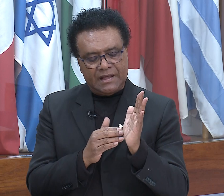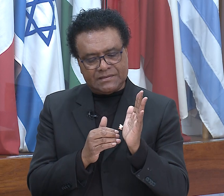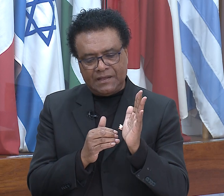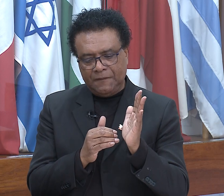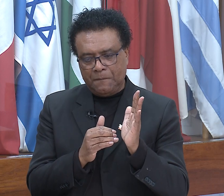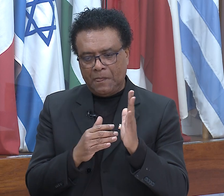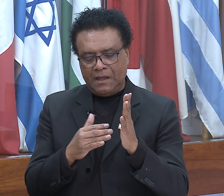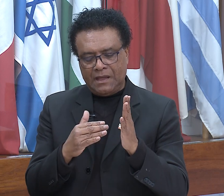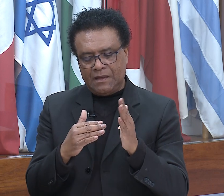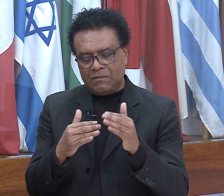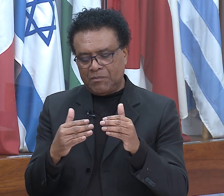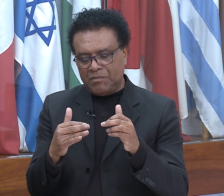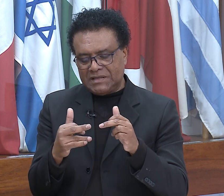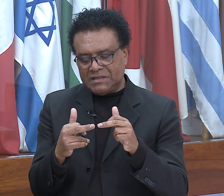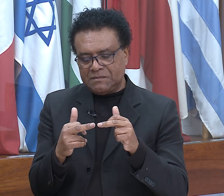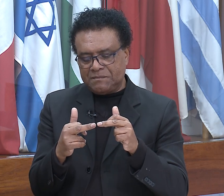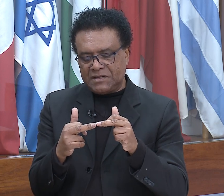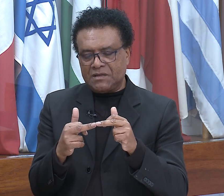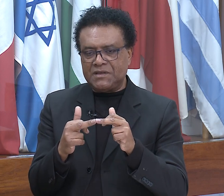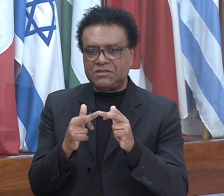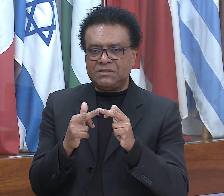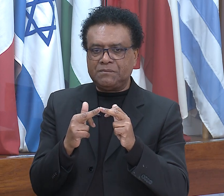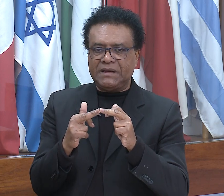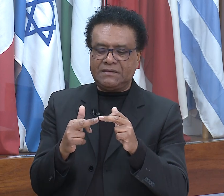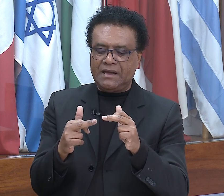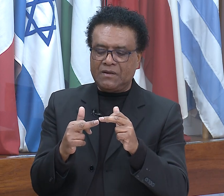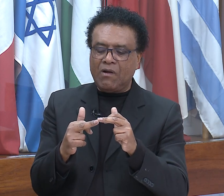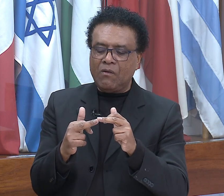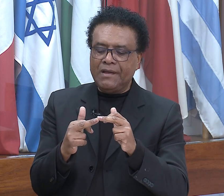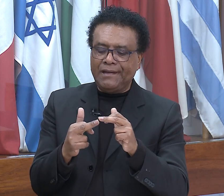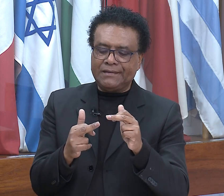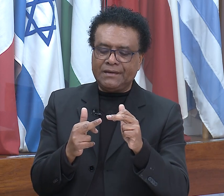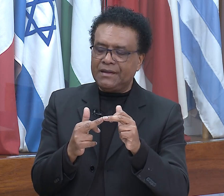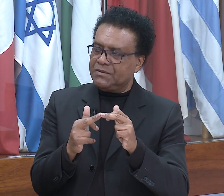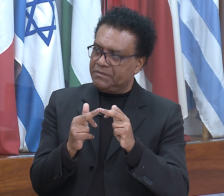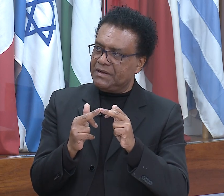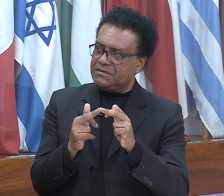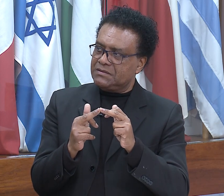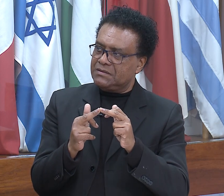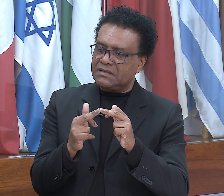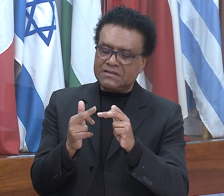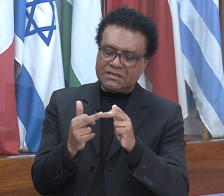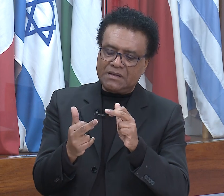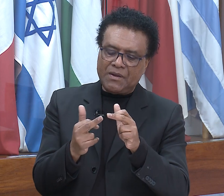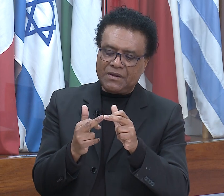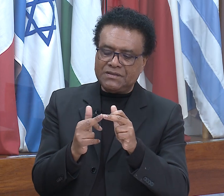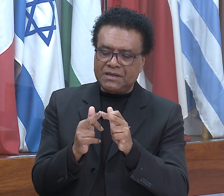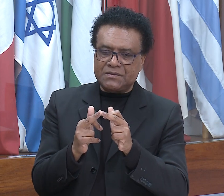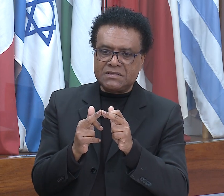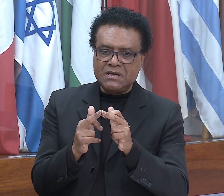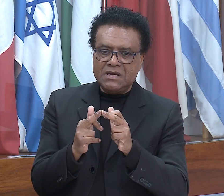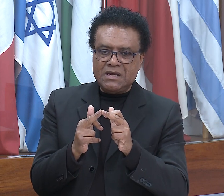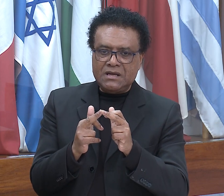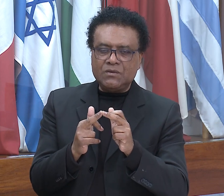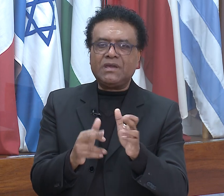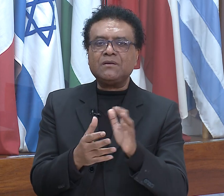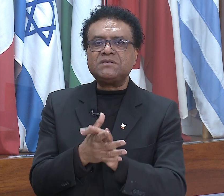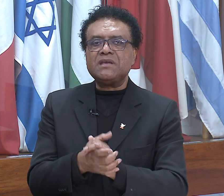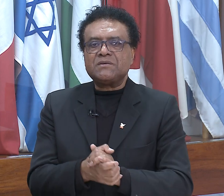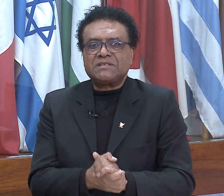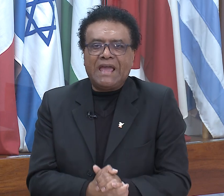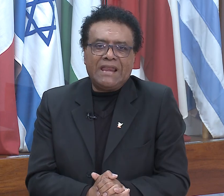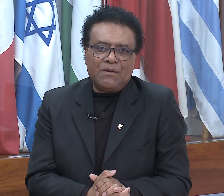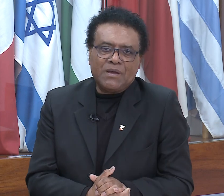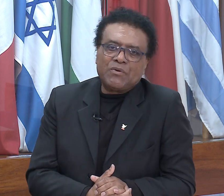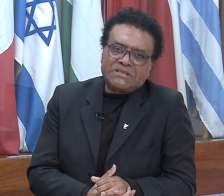cidades Elas têm uma população praticamente paritária igual entre negros e brancos às vezes até maior de negros e o